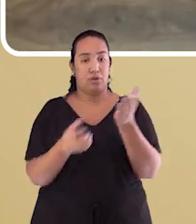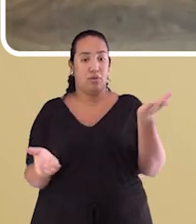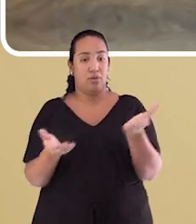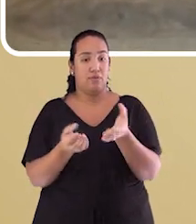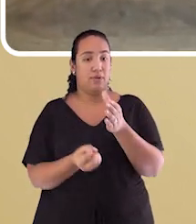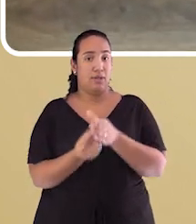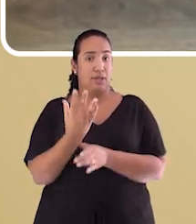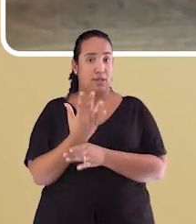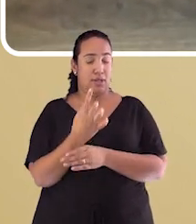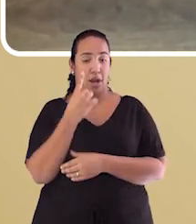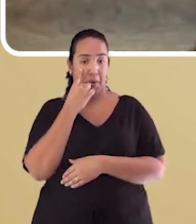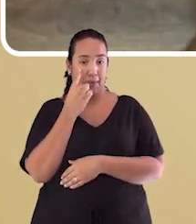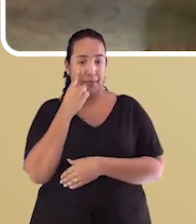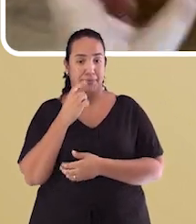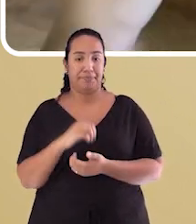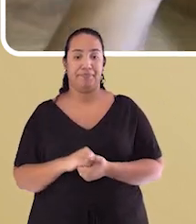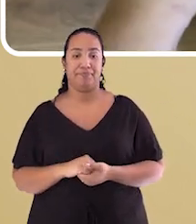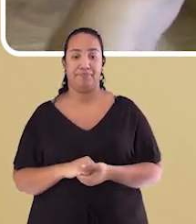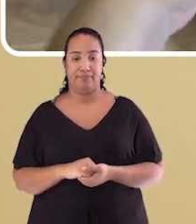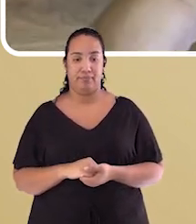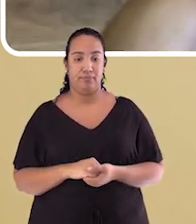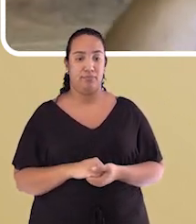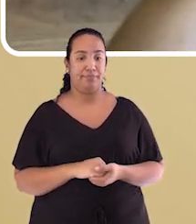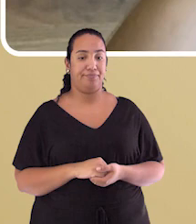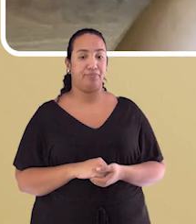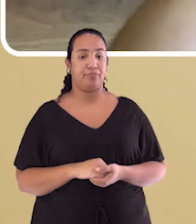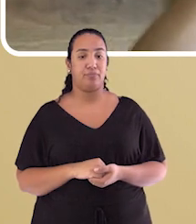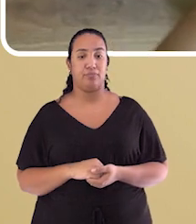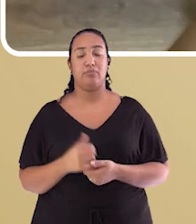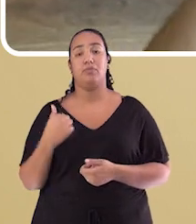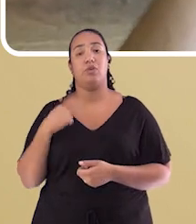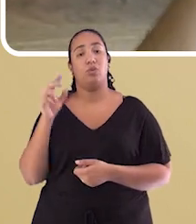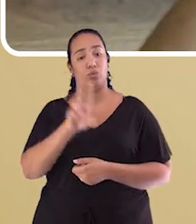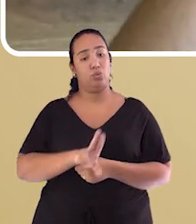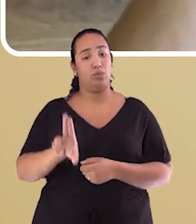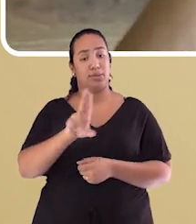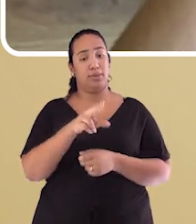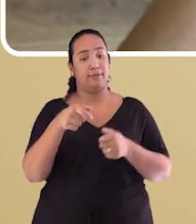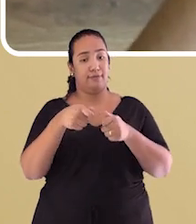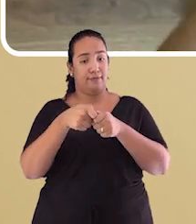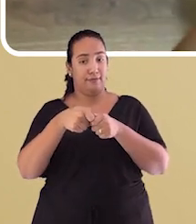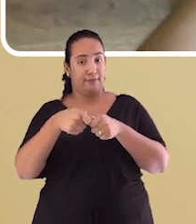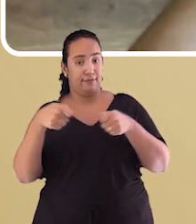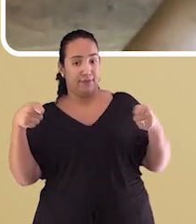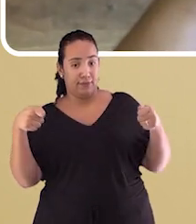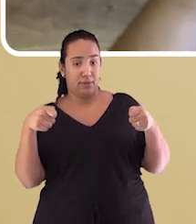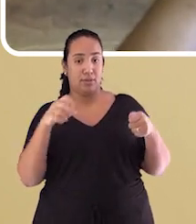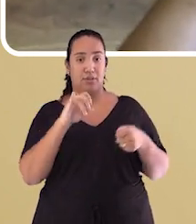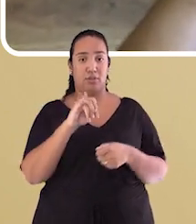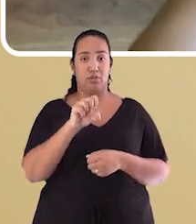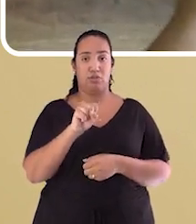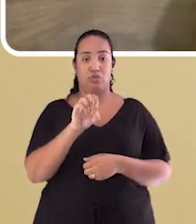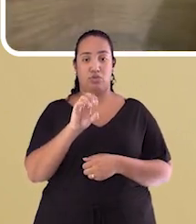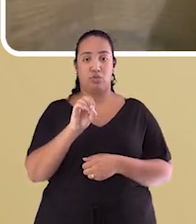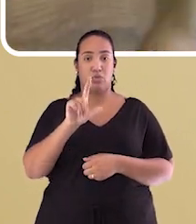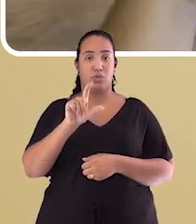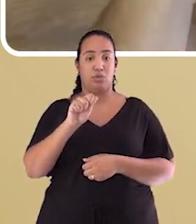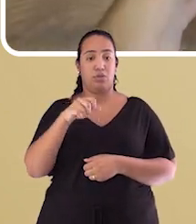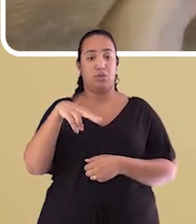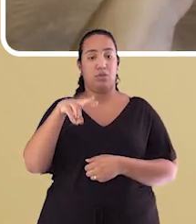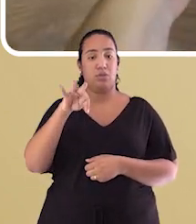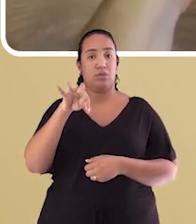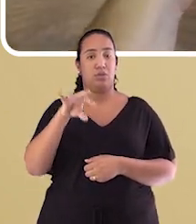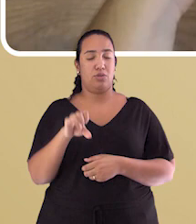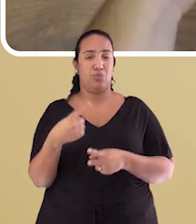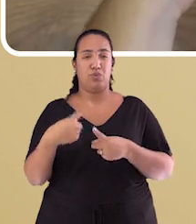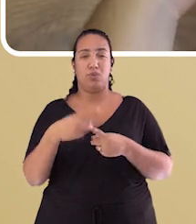gente vai montar essa parte de cima com a parte de baixo. Aqui eu usei uma fita isolante porque ele não encaixou perfeitamente pelo formato